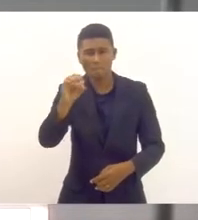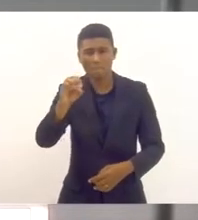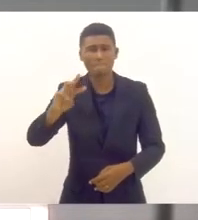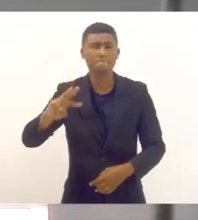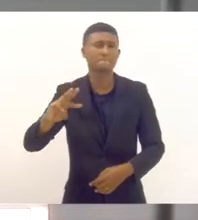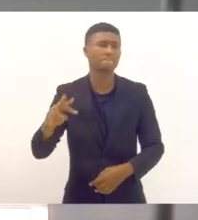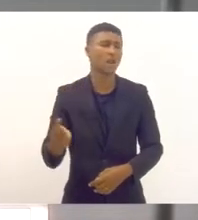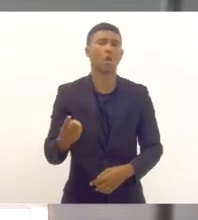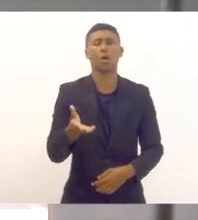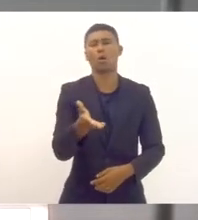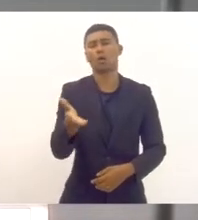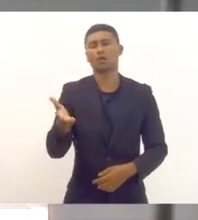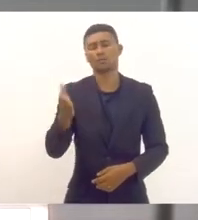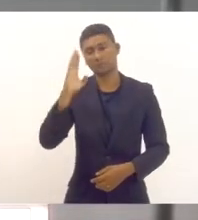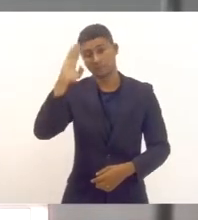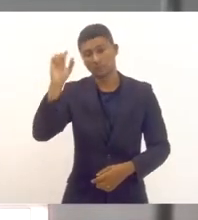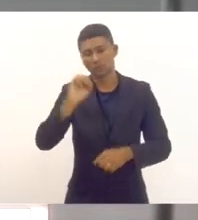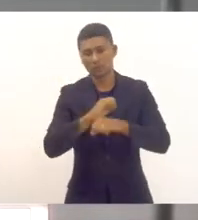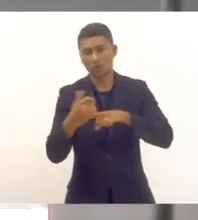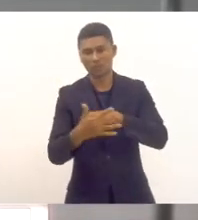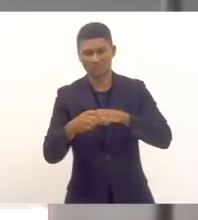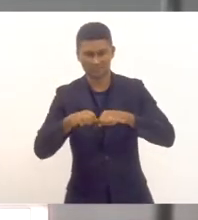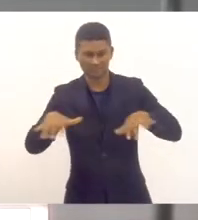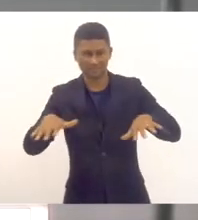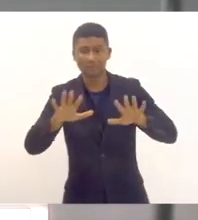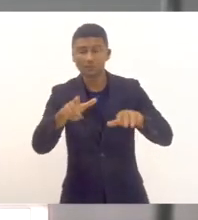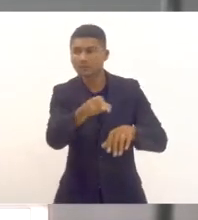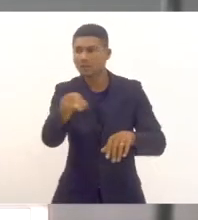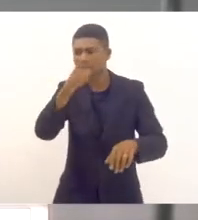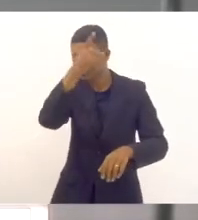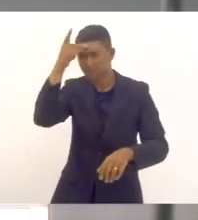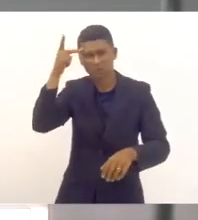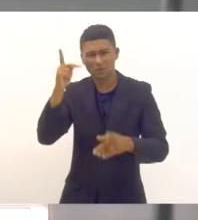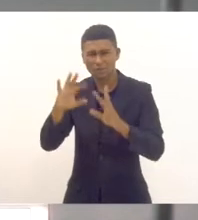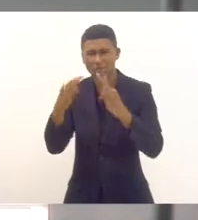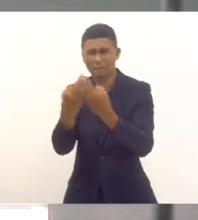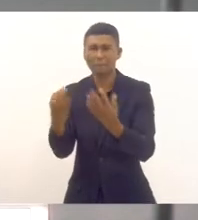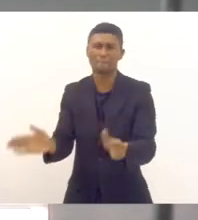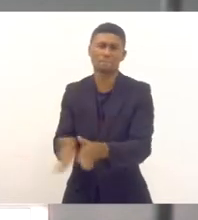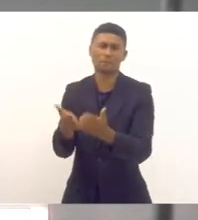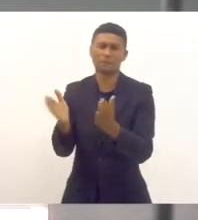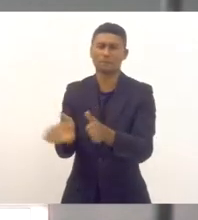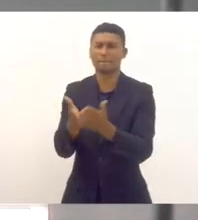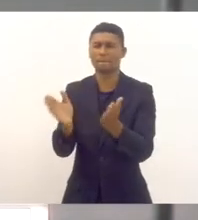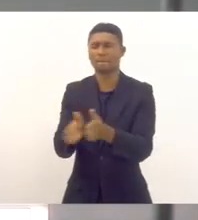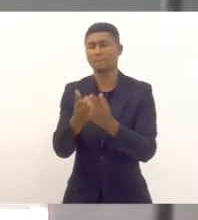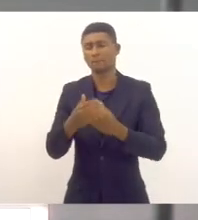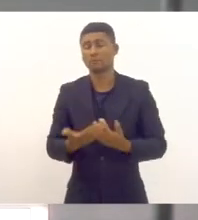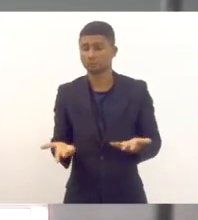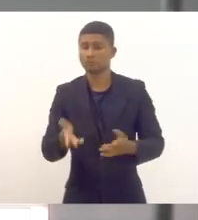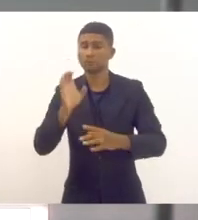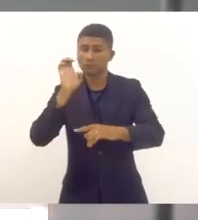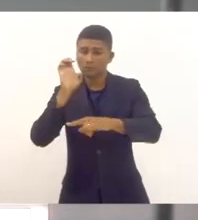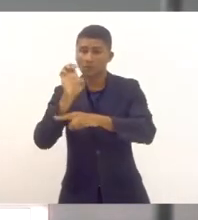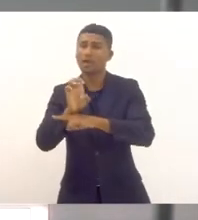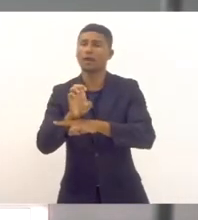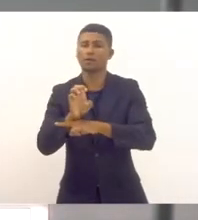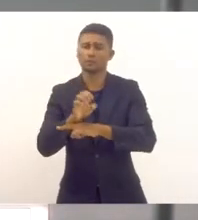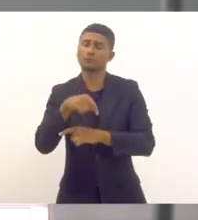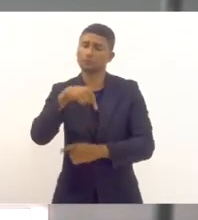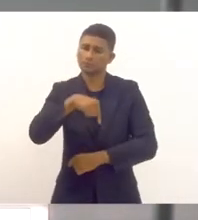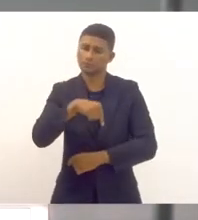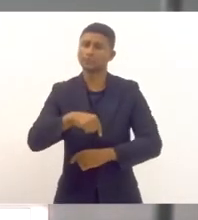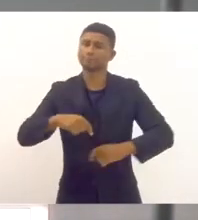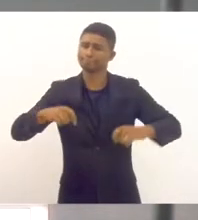Covid e tudo mais, mas na extrema miséria, isso é inadmissível. Um Estado que poderia ser um dos